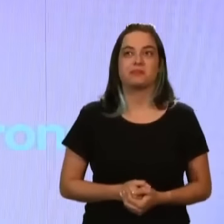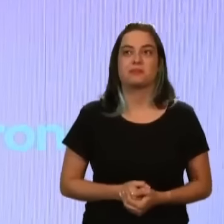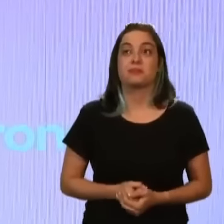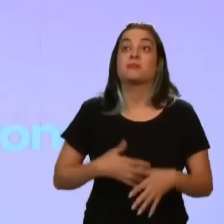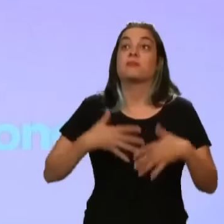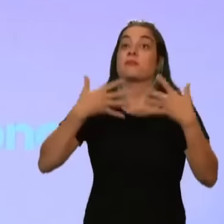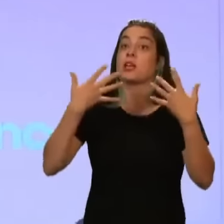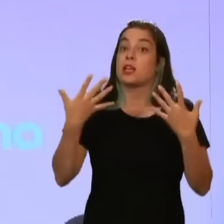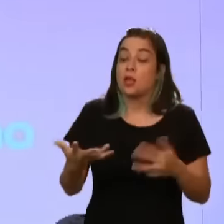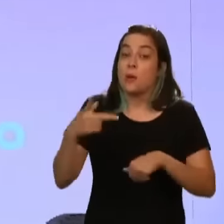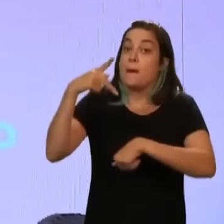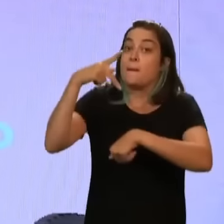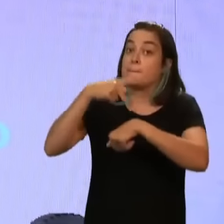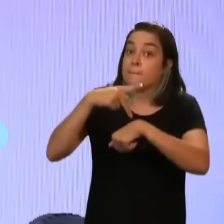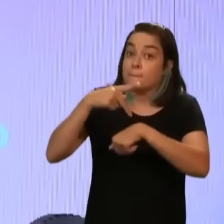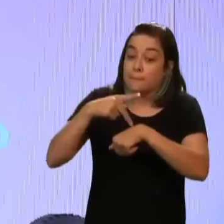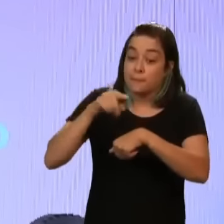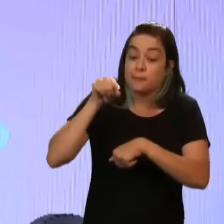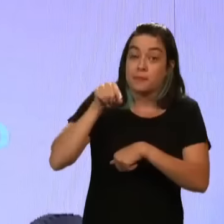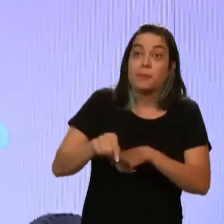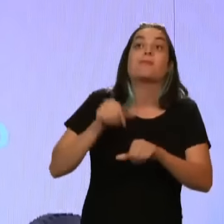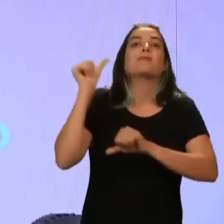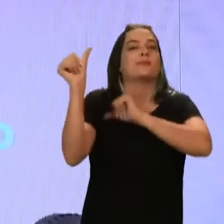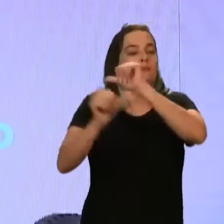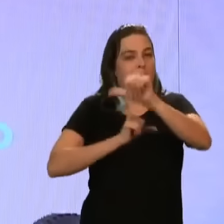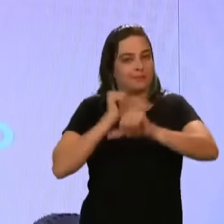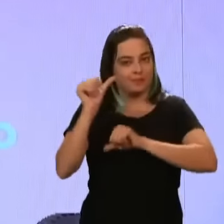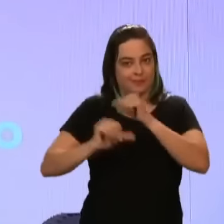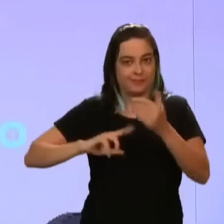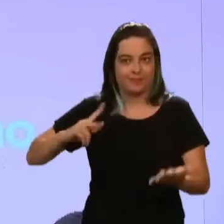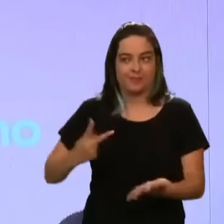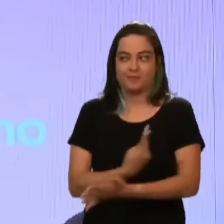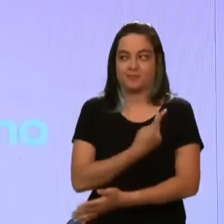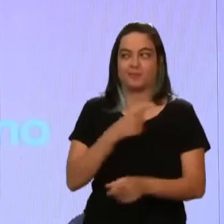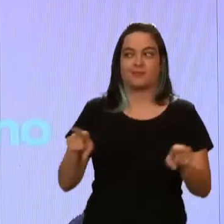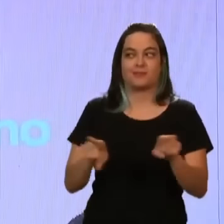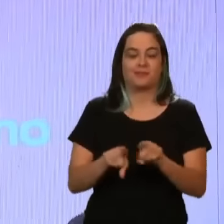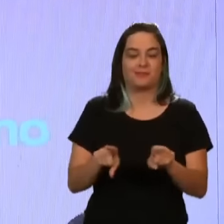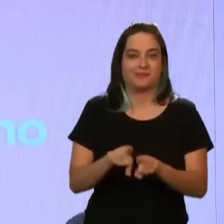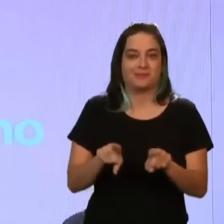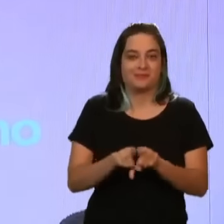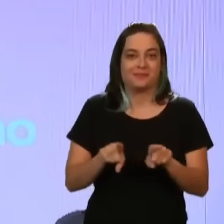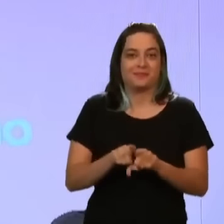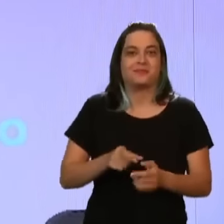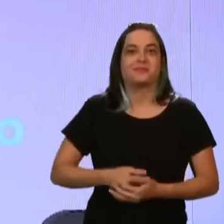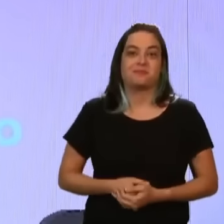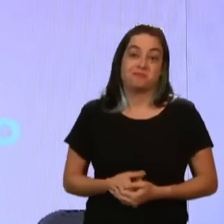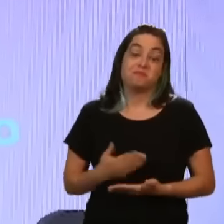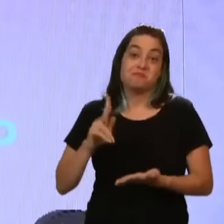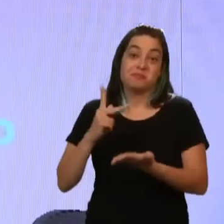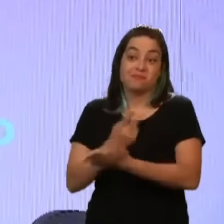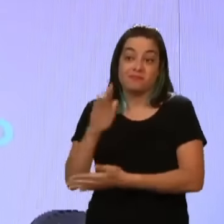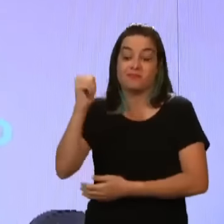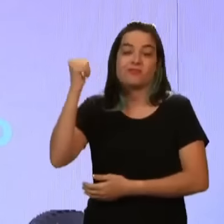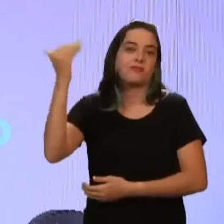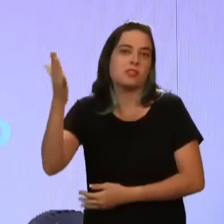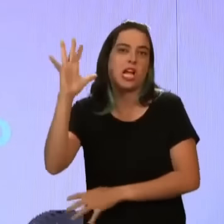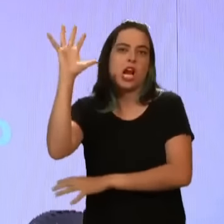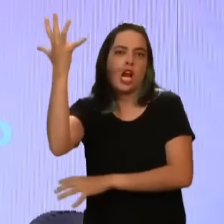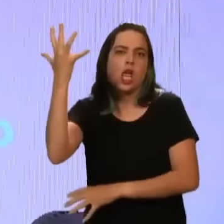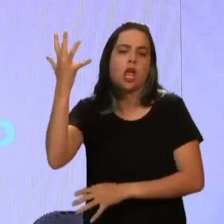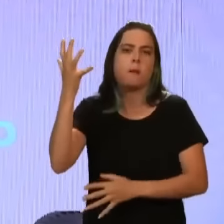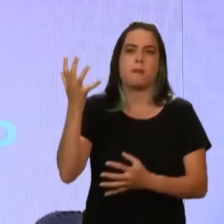Enfim, gente, pedras também podem sofrer metamorfose. São fatores externos, como clima,